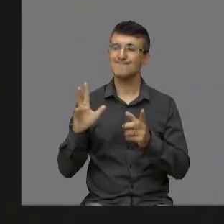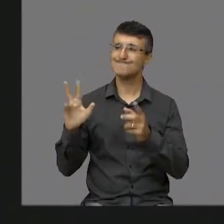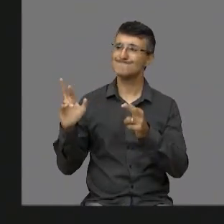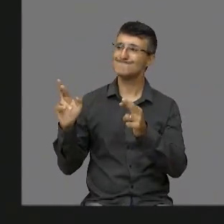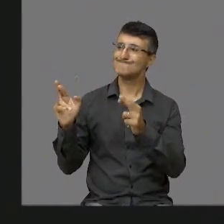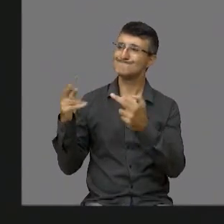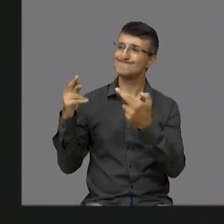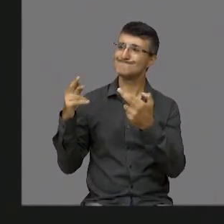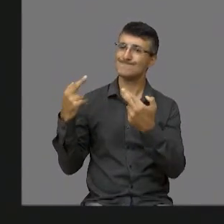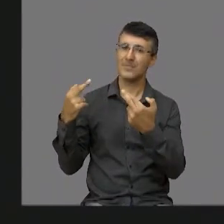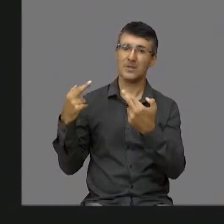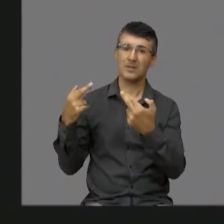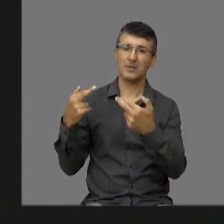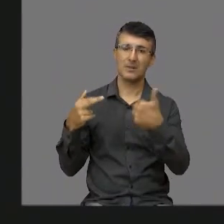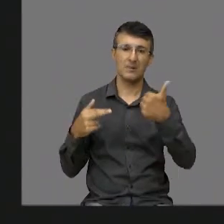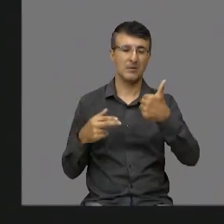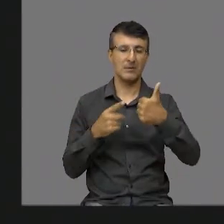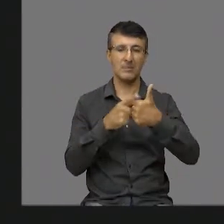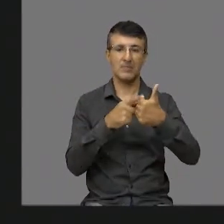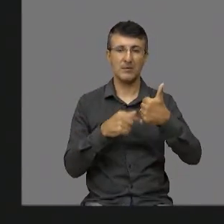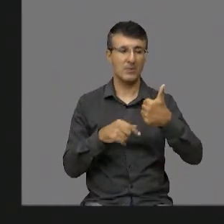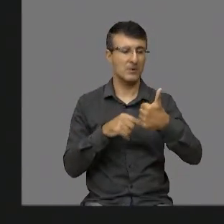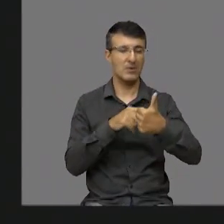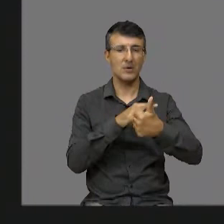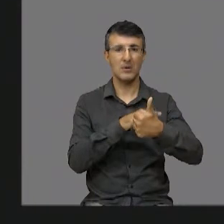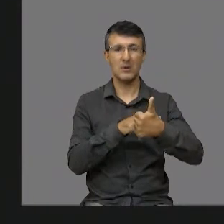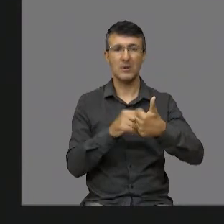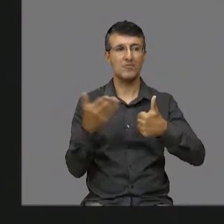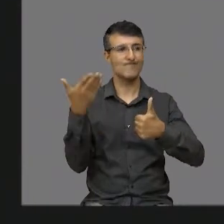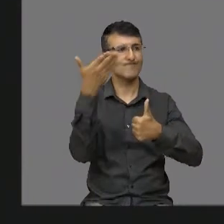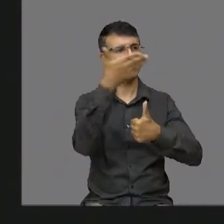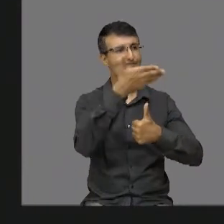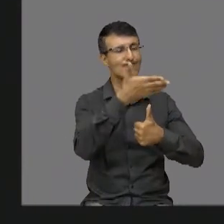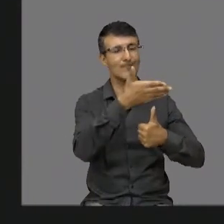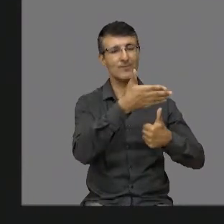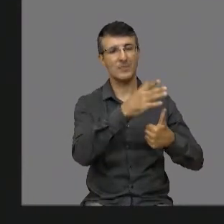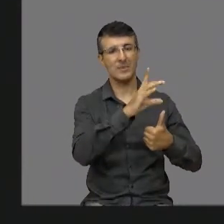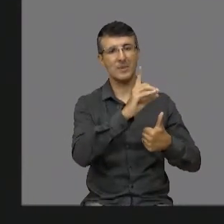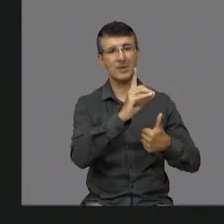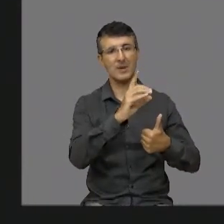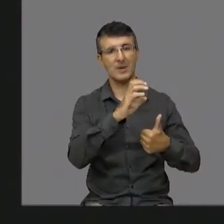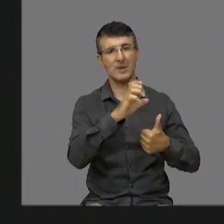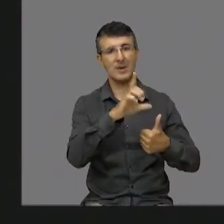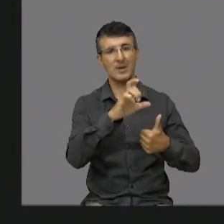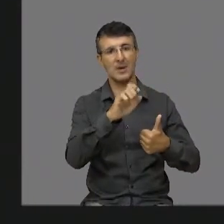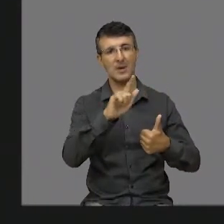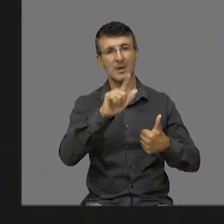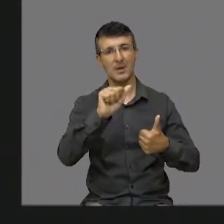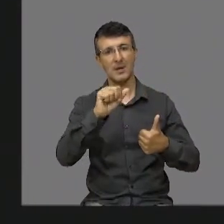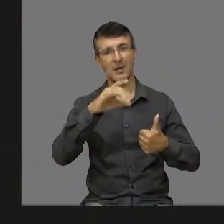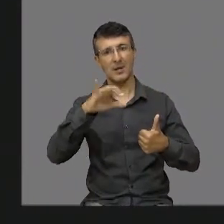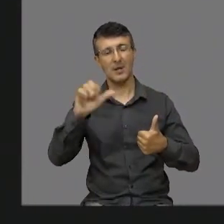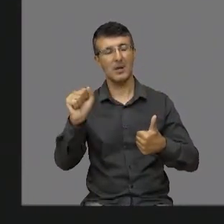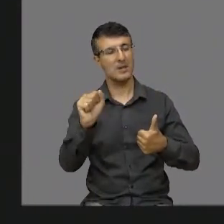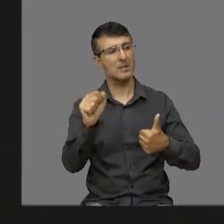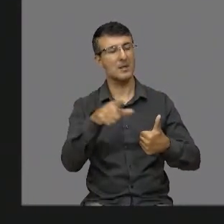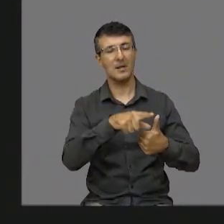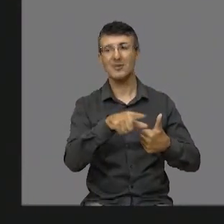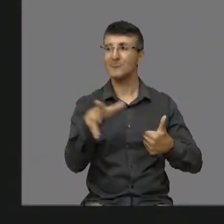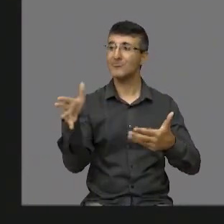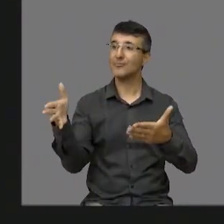que o primeiro momento da mulher que é na delegacia, ela não tem esse acolhimento, né?